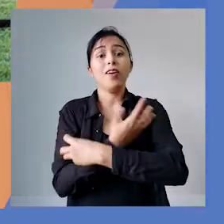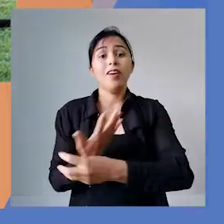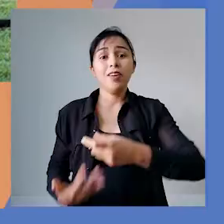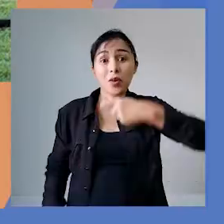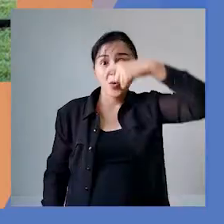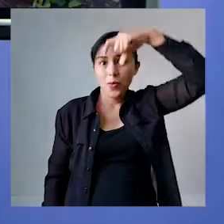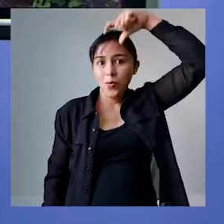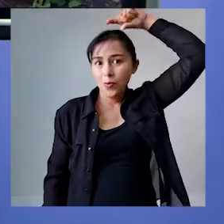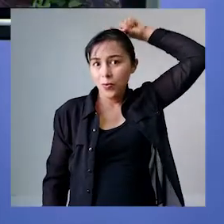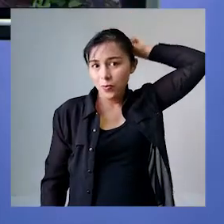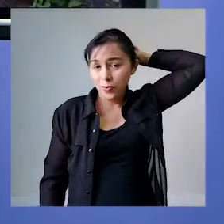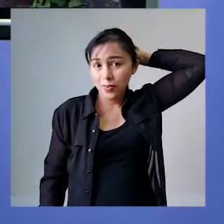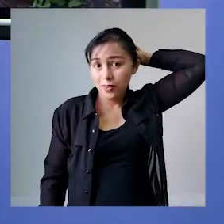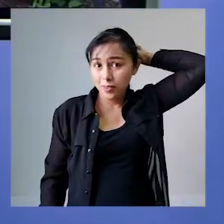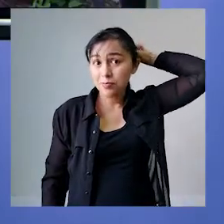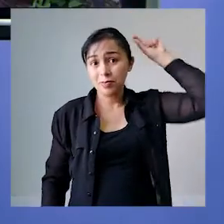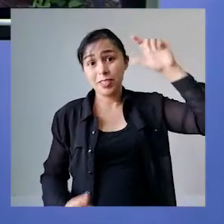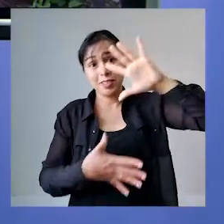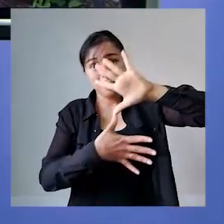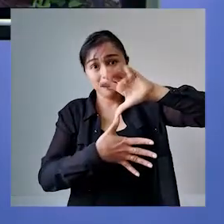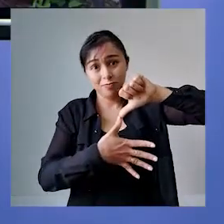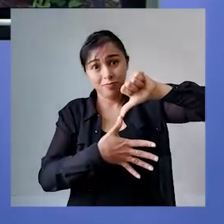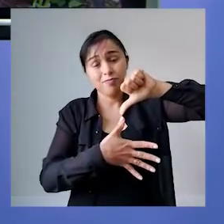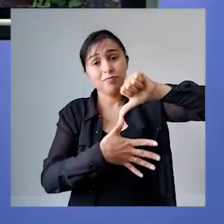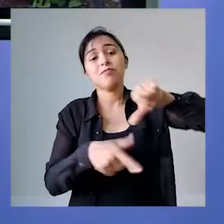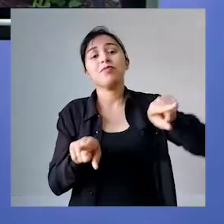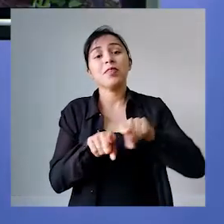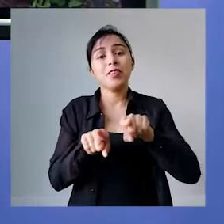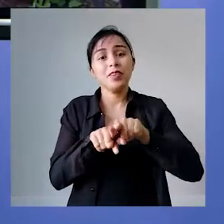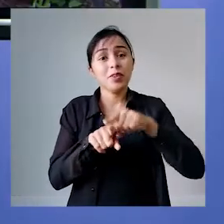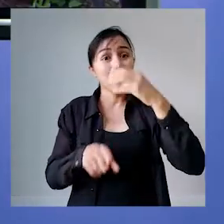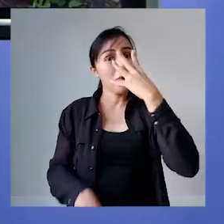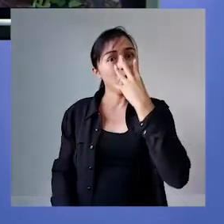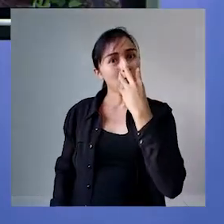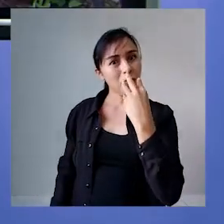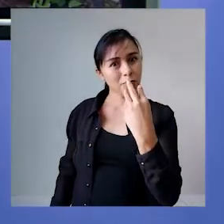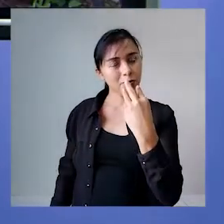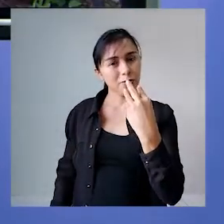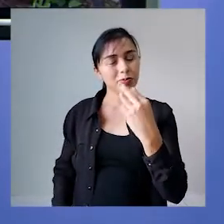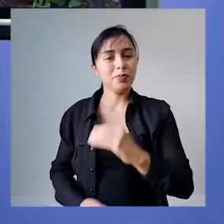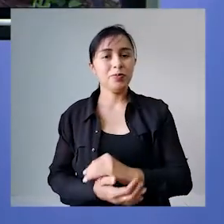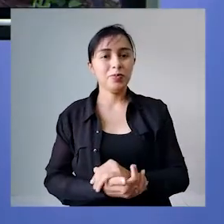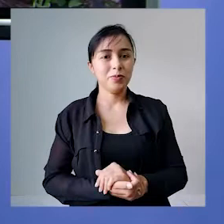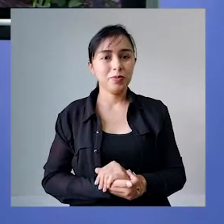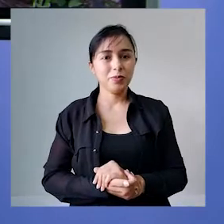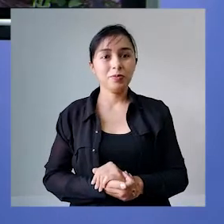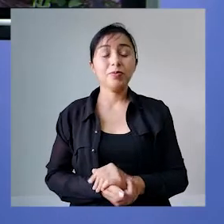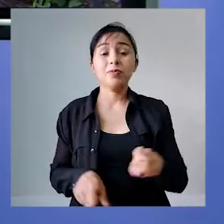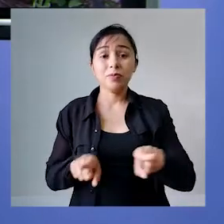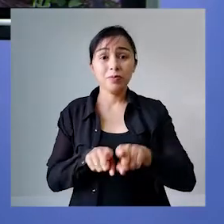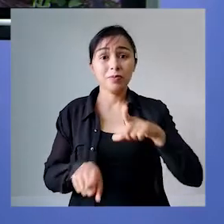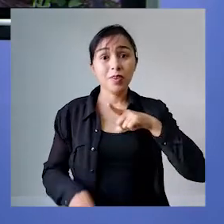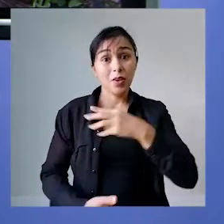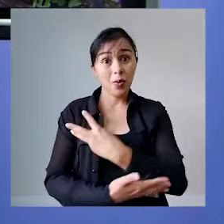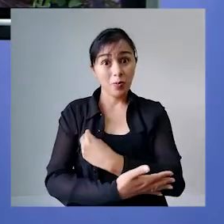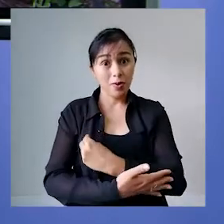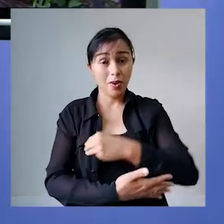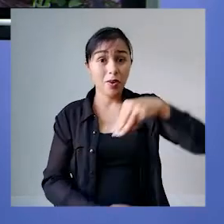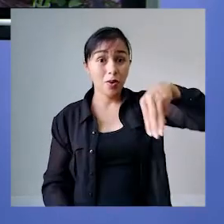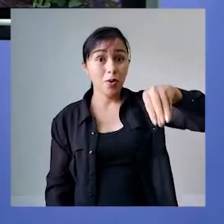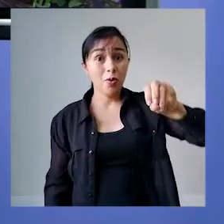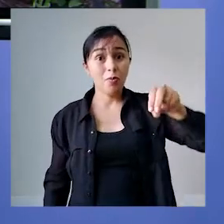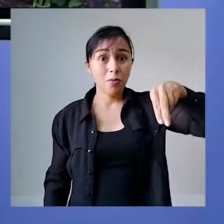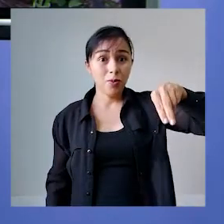da Tasmânia. E por último, nós temos os mamíferos monotremados. Você já deve ter ouvido falar que mamífero que tem